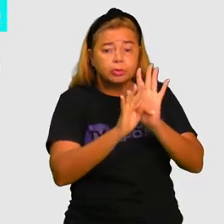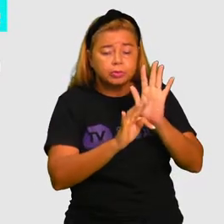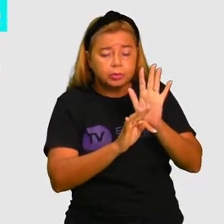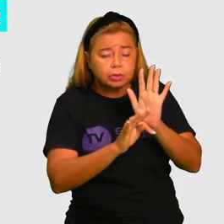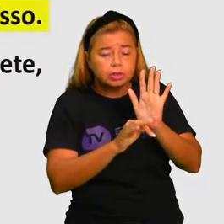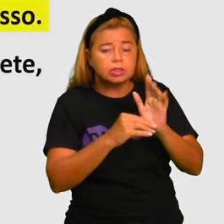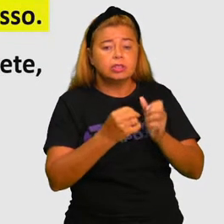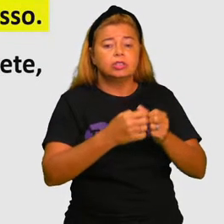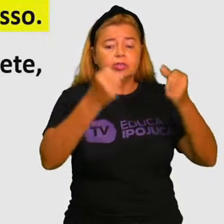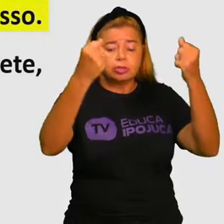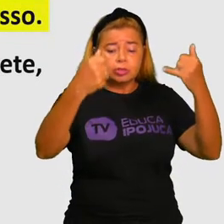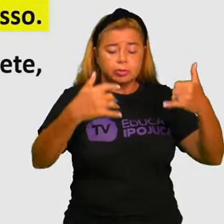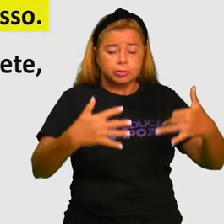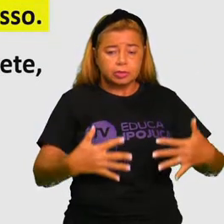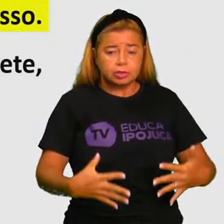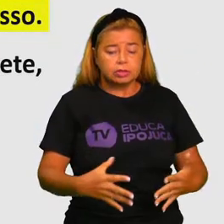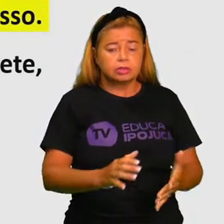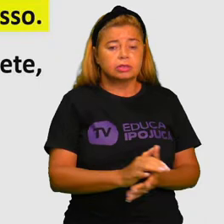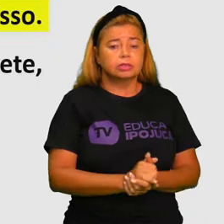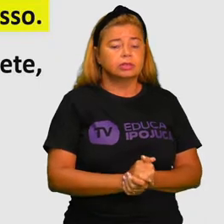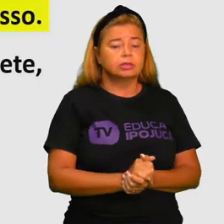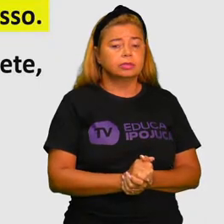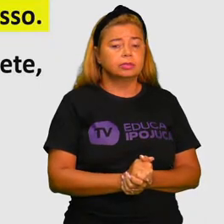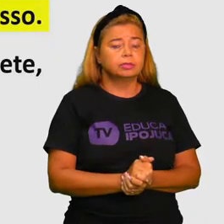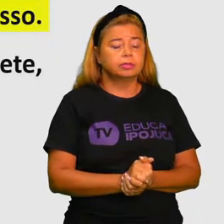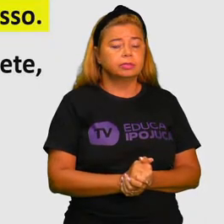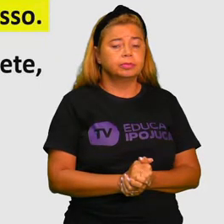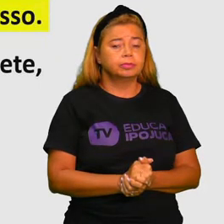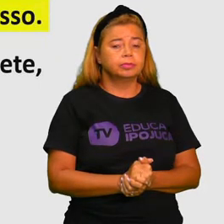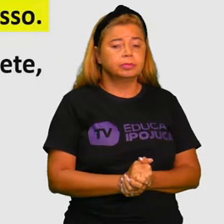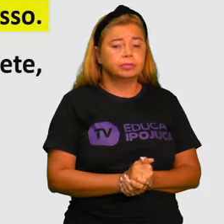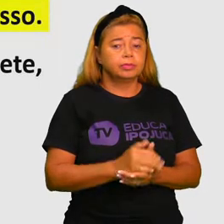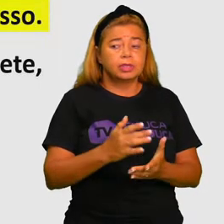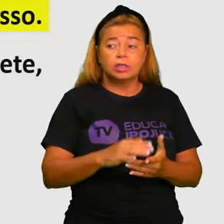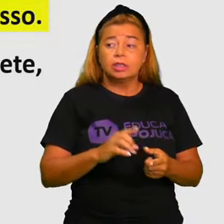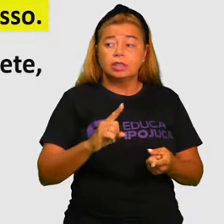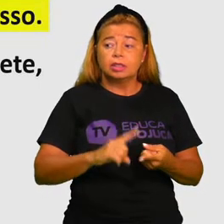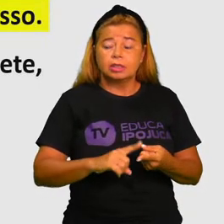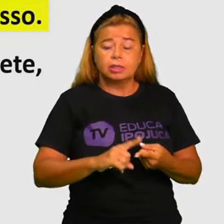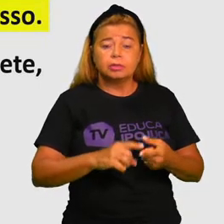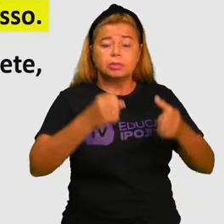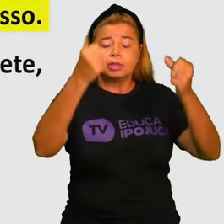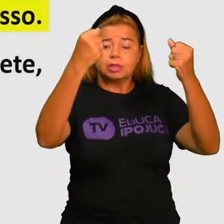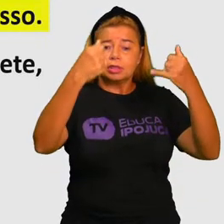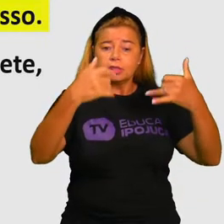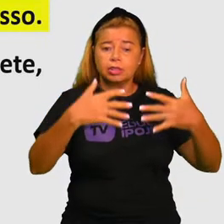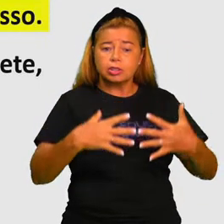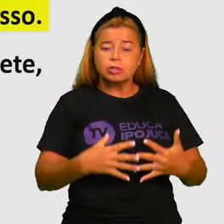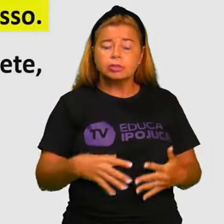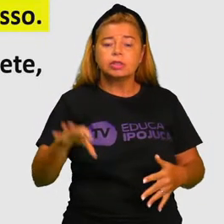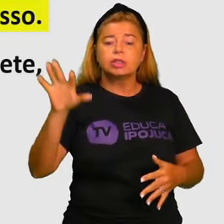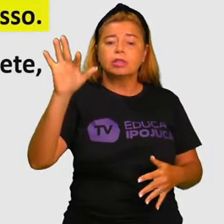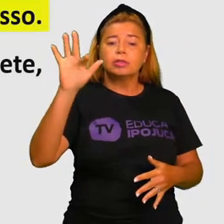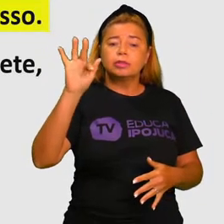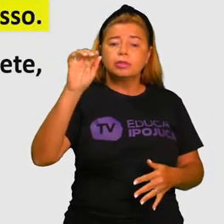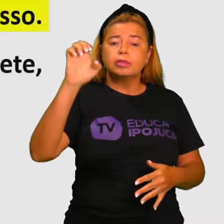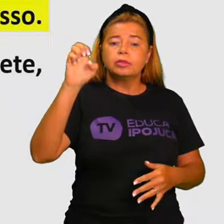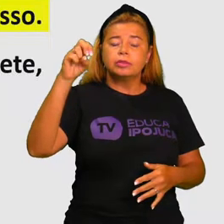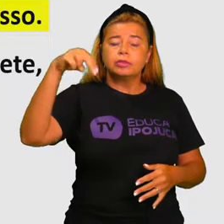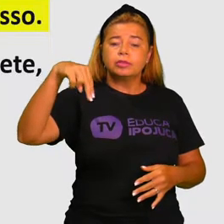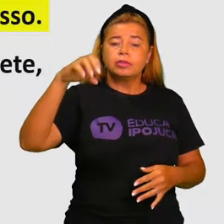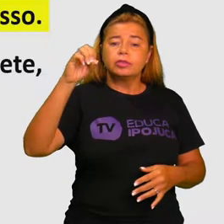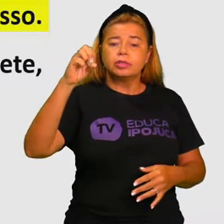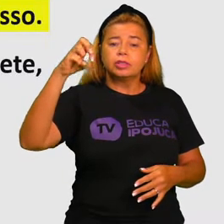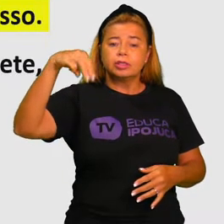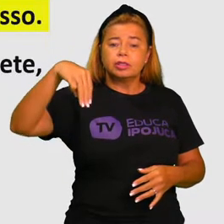outros dados Oi e ele explica também por favor mano Então nesse trecho aí que tá marcado em amarelo